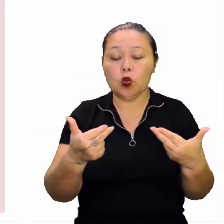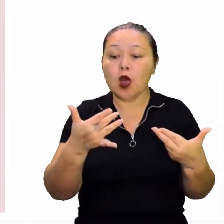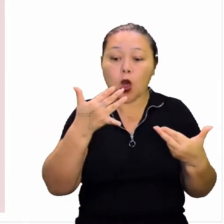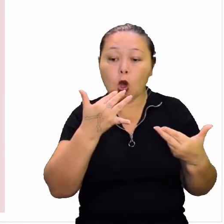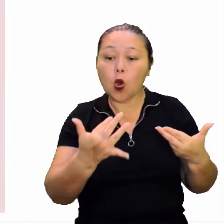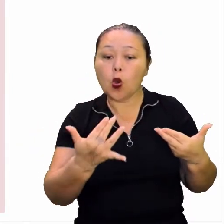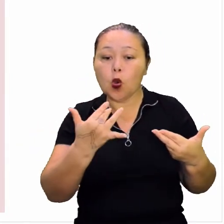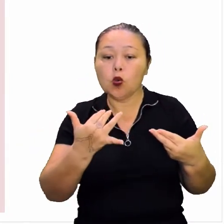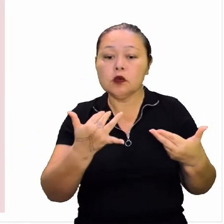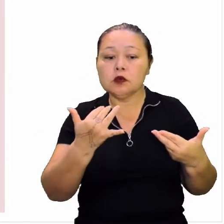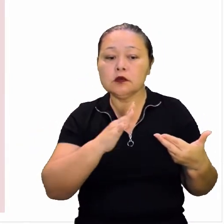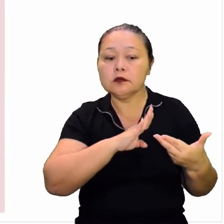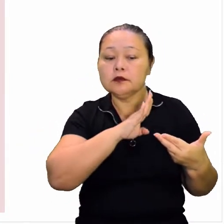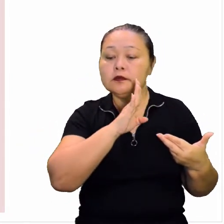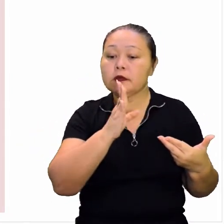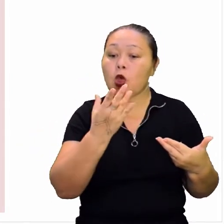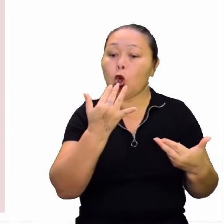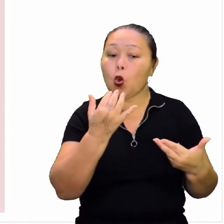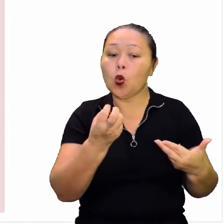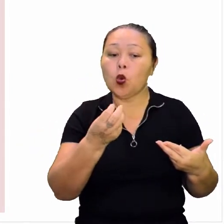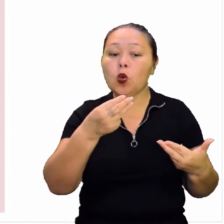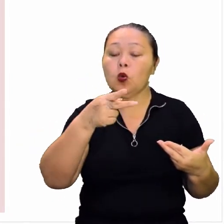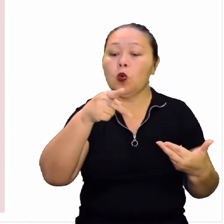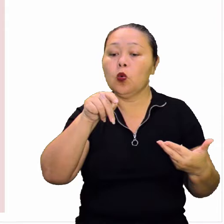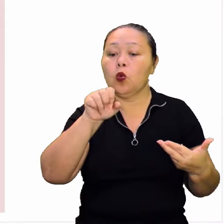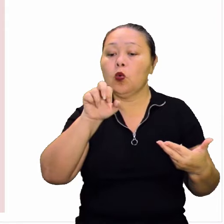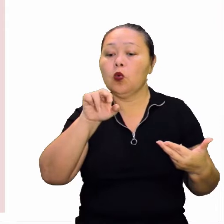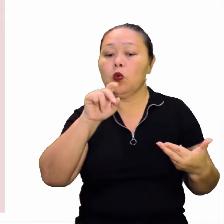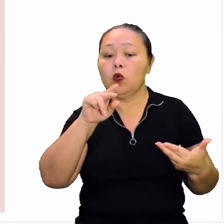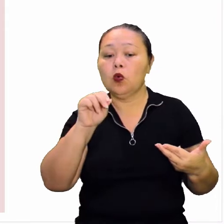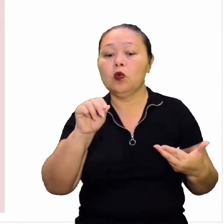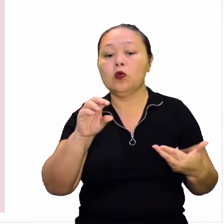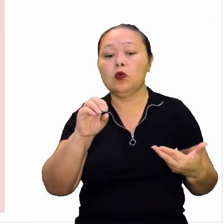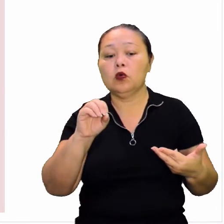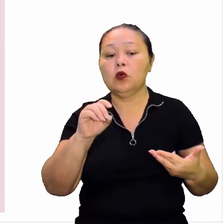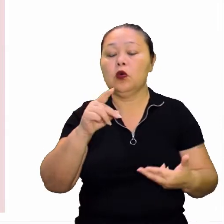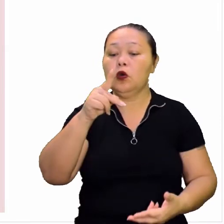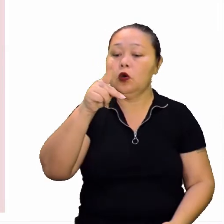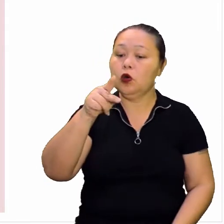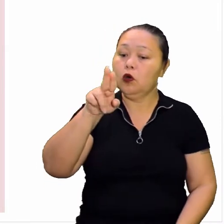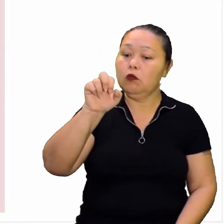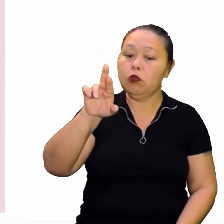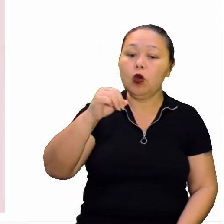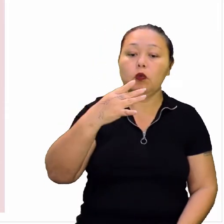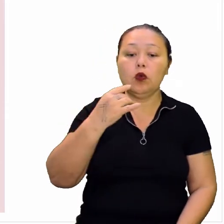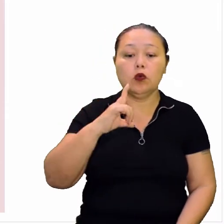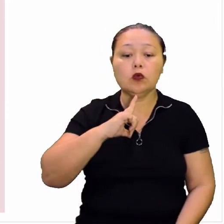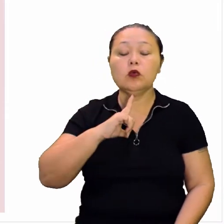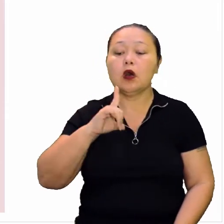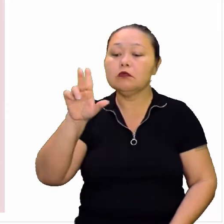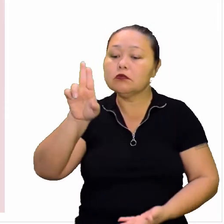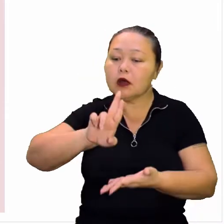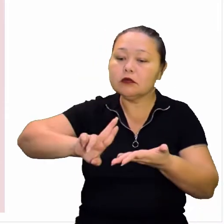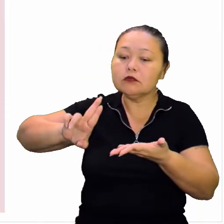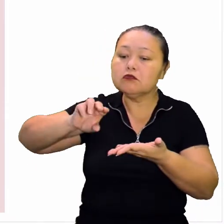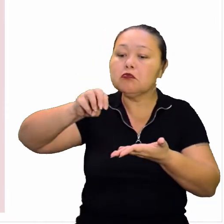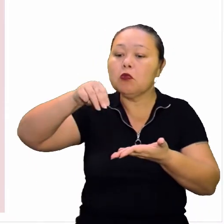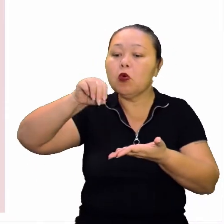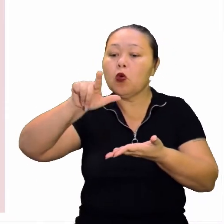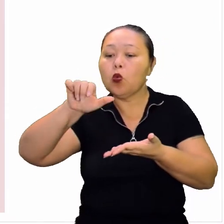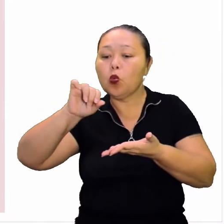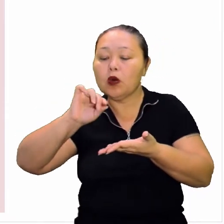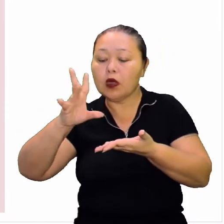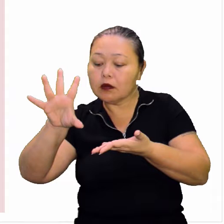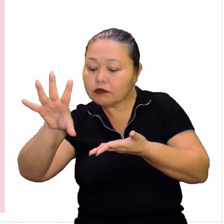colorir. Destaca-se a tonalidade púrpura, que é através do molusco que eles pegam,